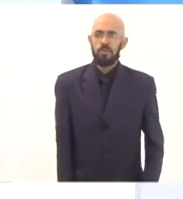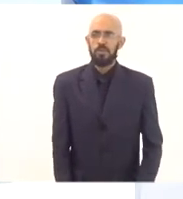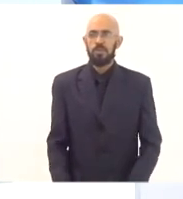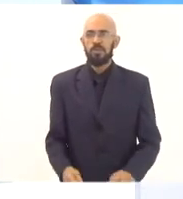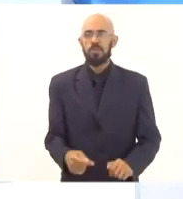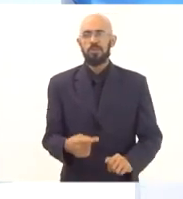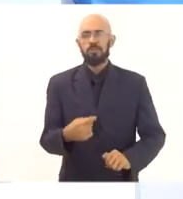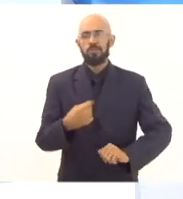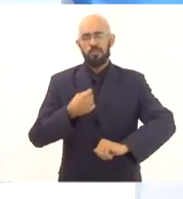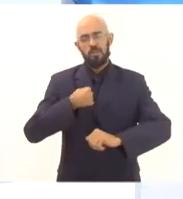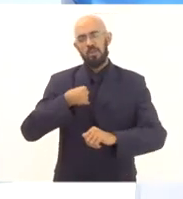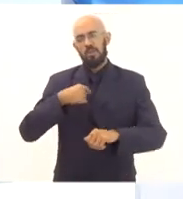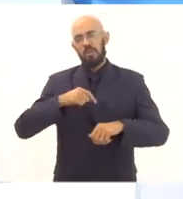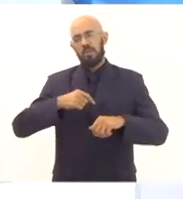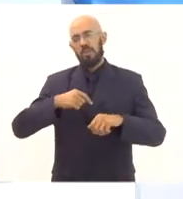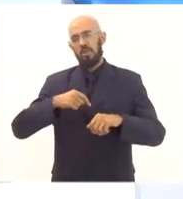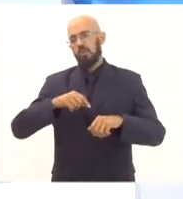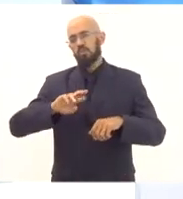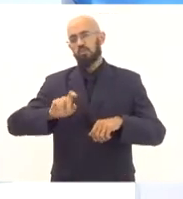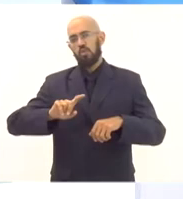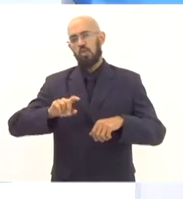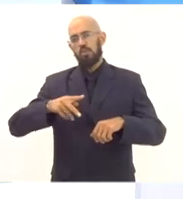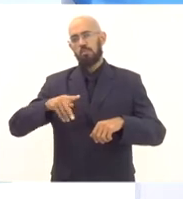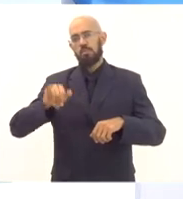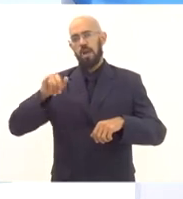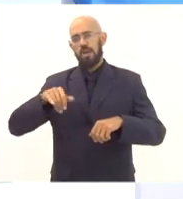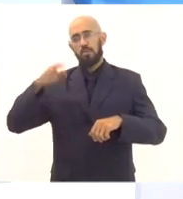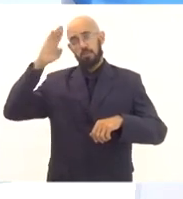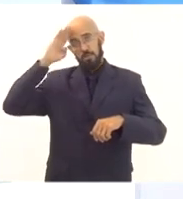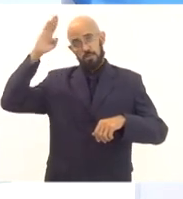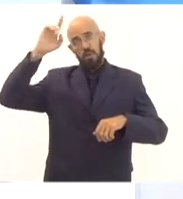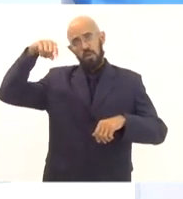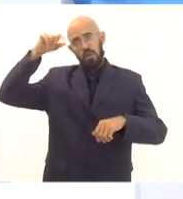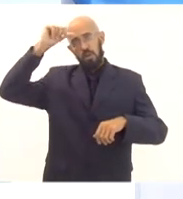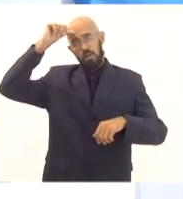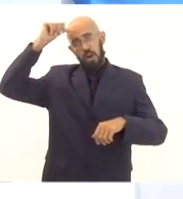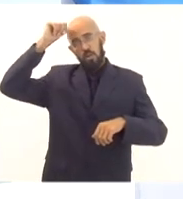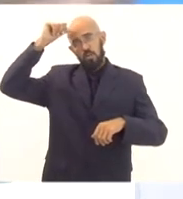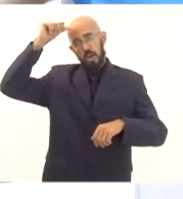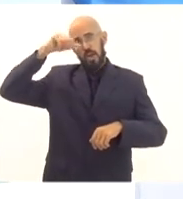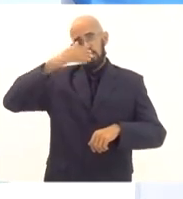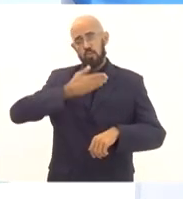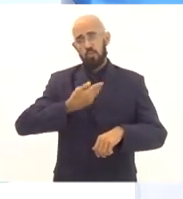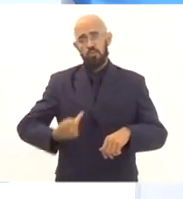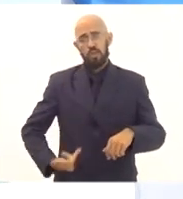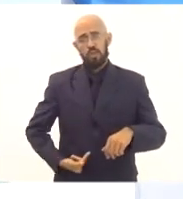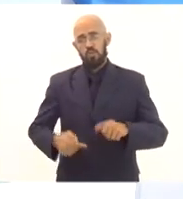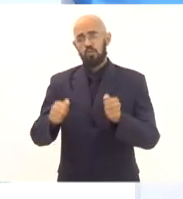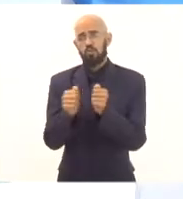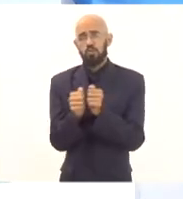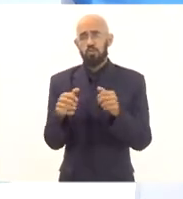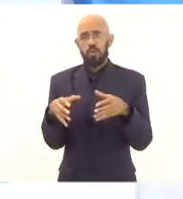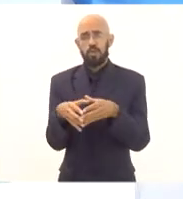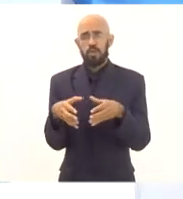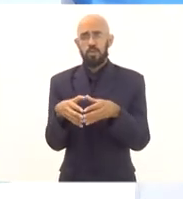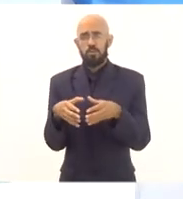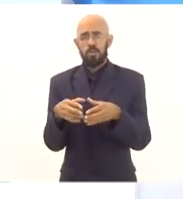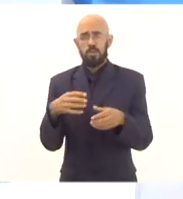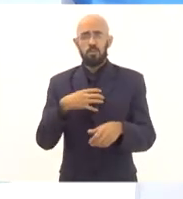que ele tiver um vários pais o programa né e o pai principal e o governador Cláudio caixa que junto da sua equipe dele toda a sensibilidade